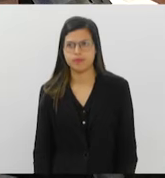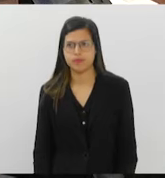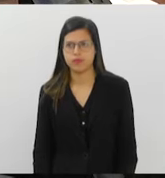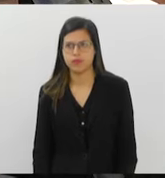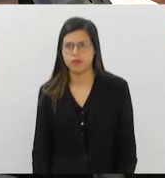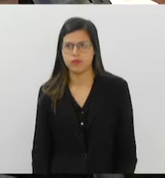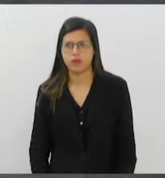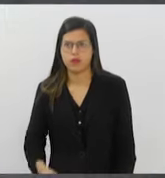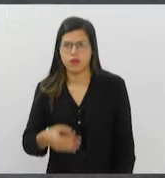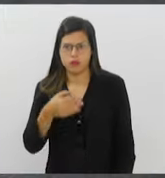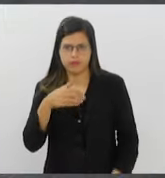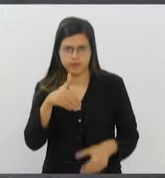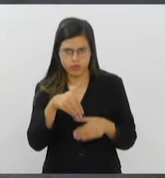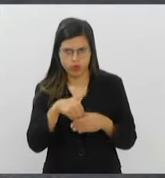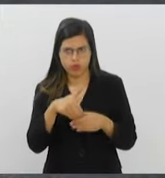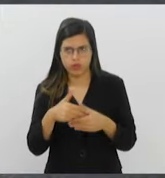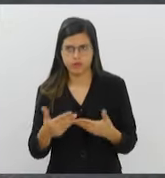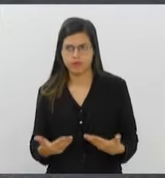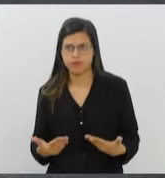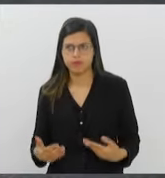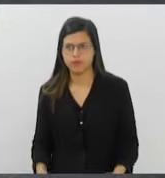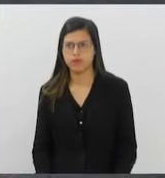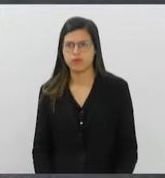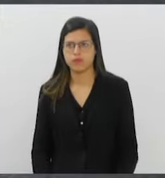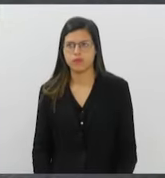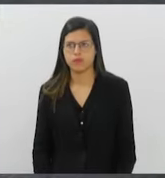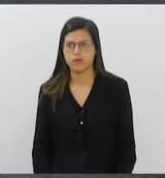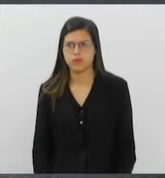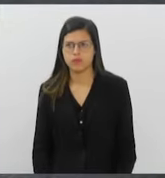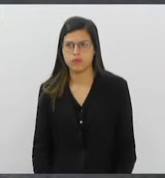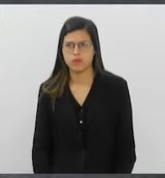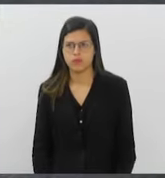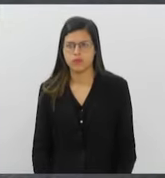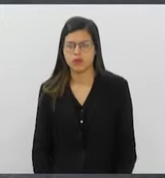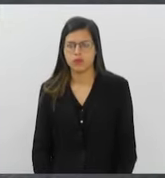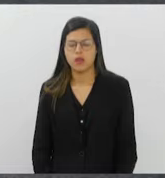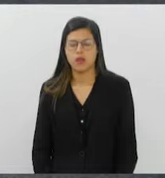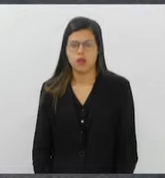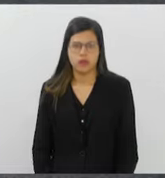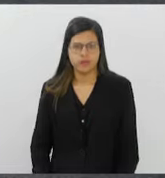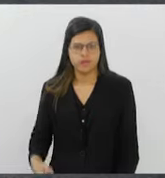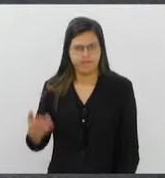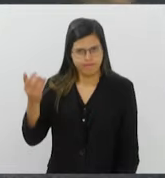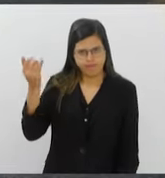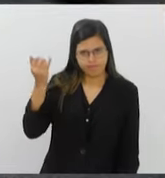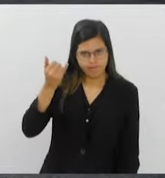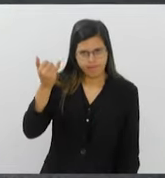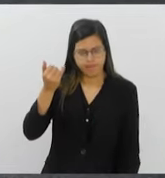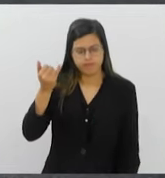para declarar. Presidente, eu ouvi